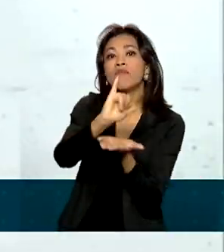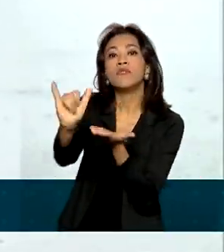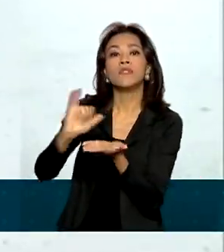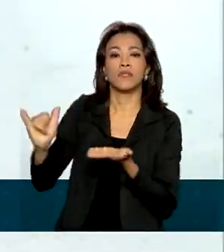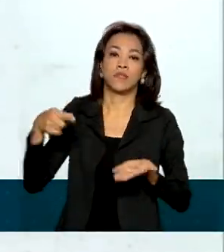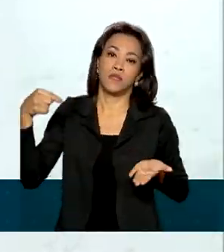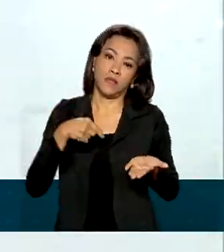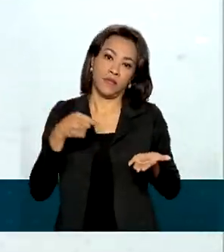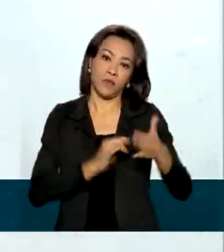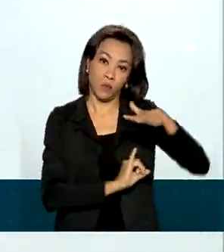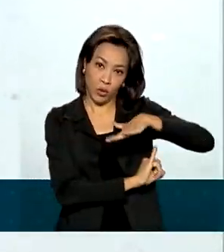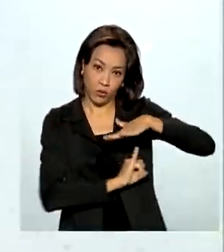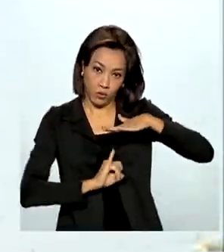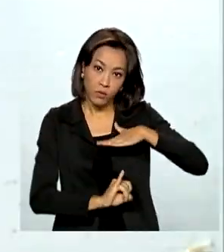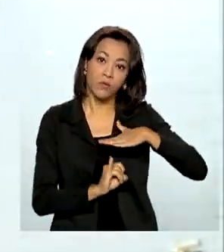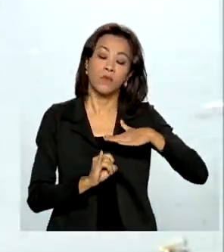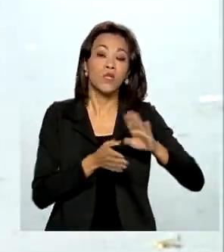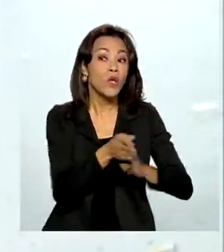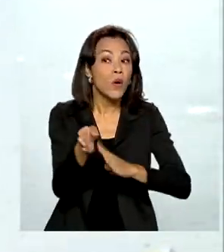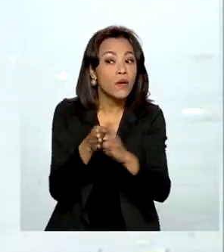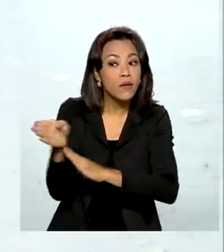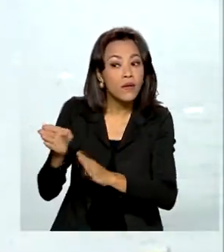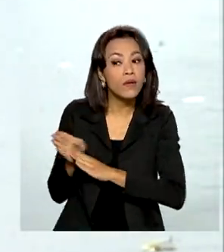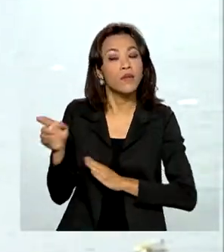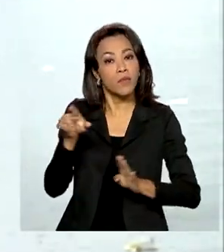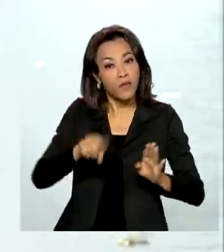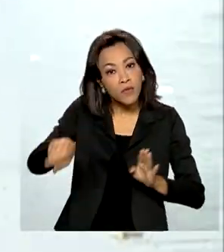o alerta e as recomendações de autoproteção.